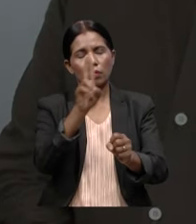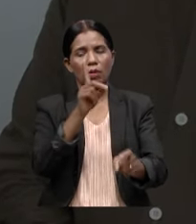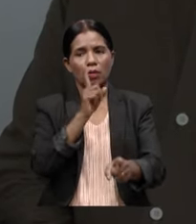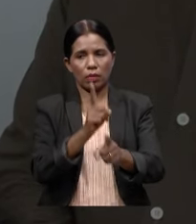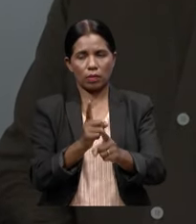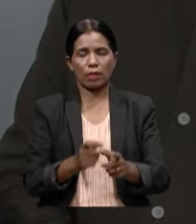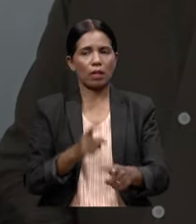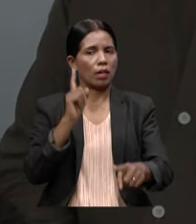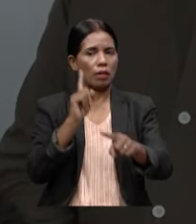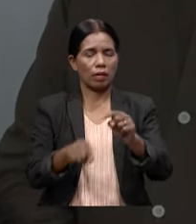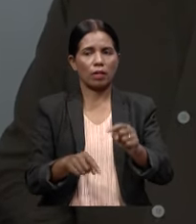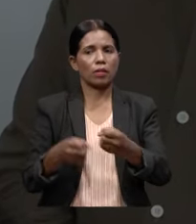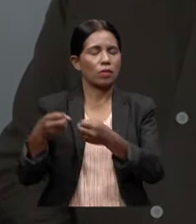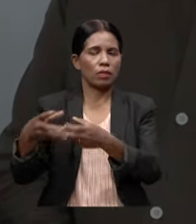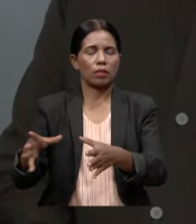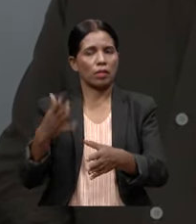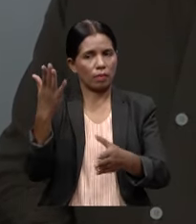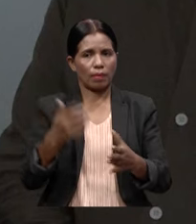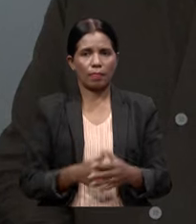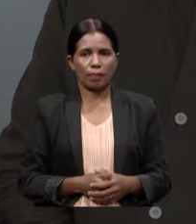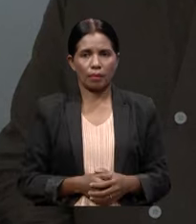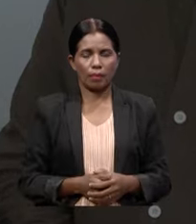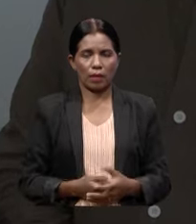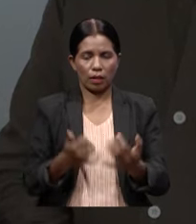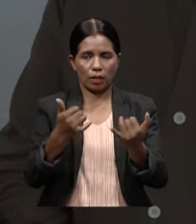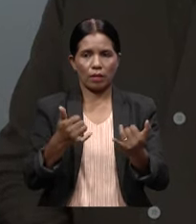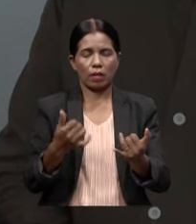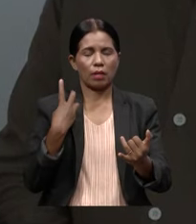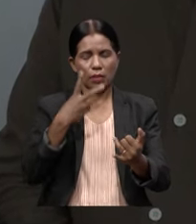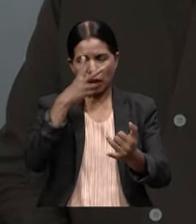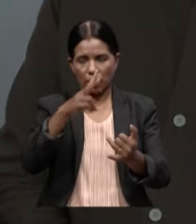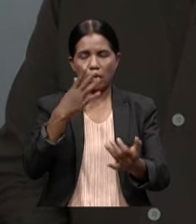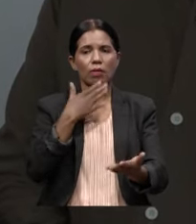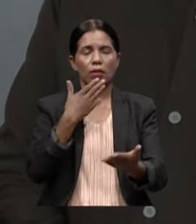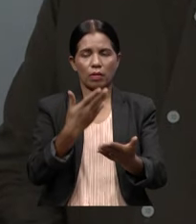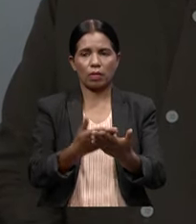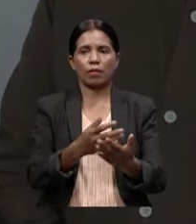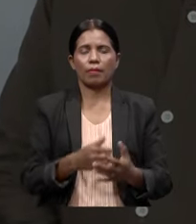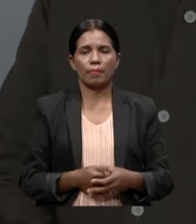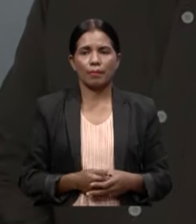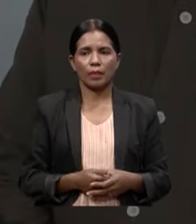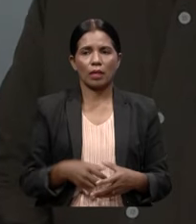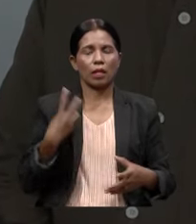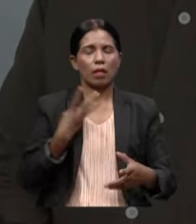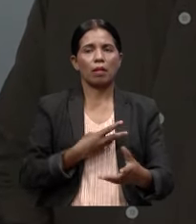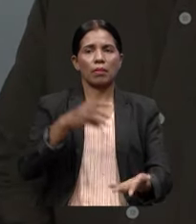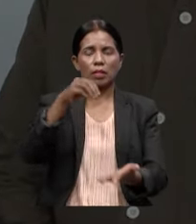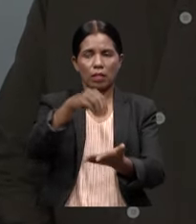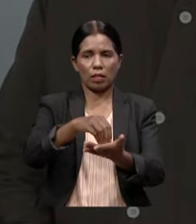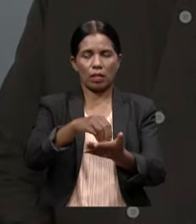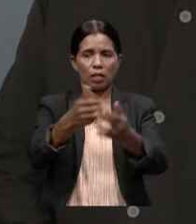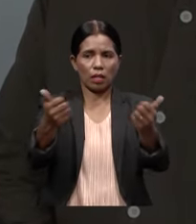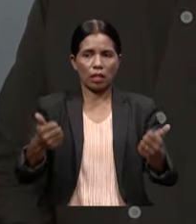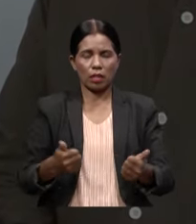putar pela fala, na bela o secreto é nova. Então nem maca verifica nem o saída e a mim tal cada aldeia